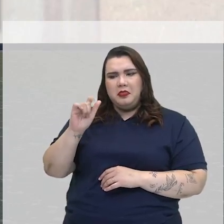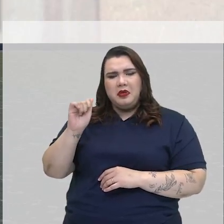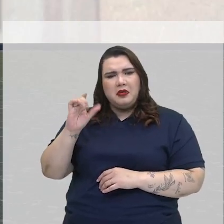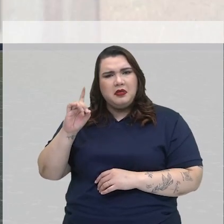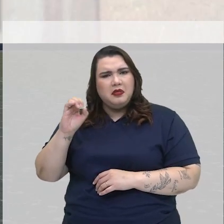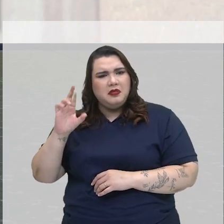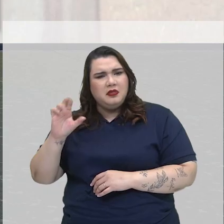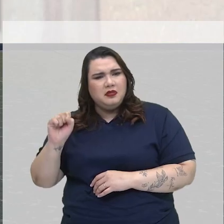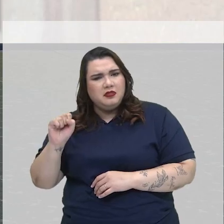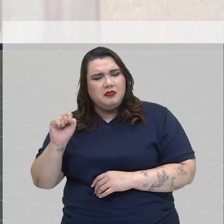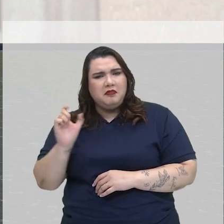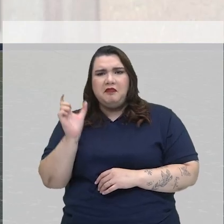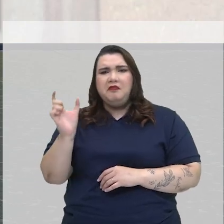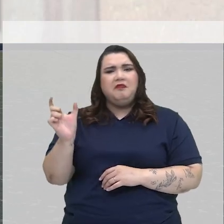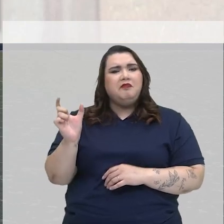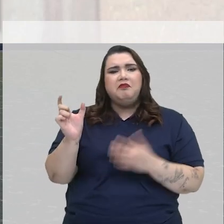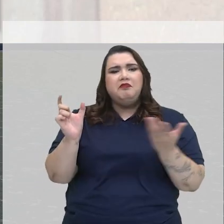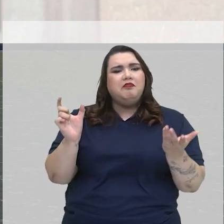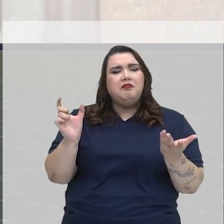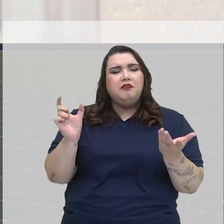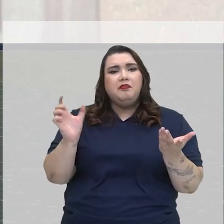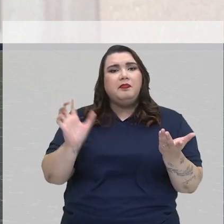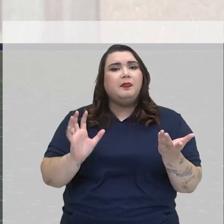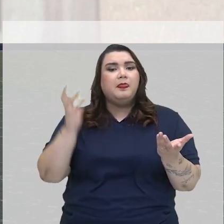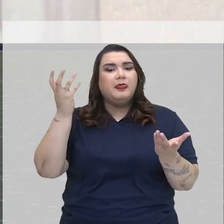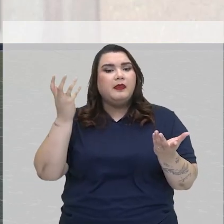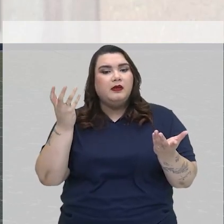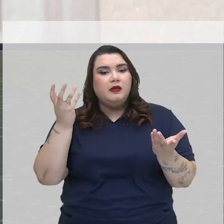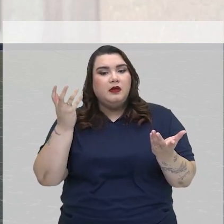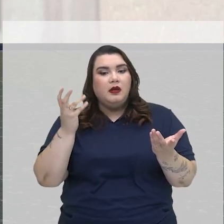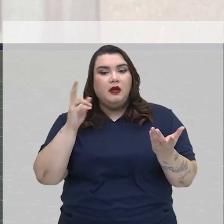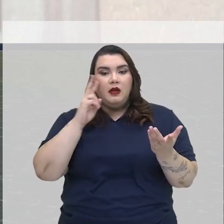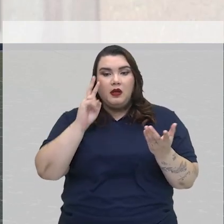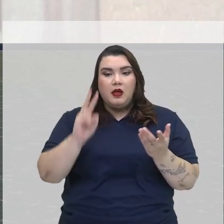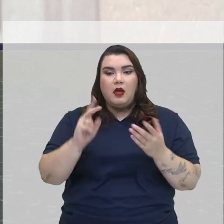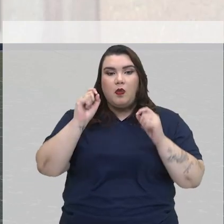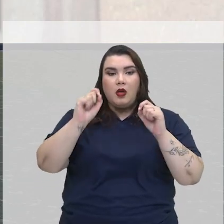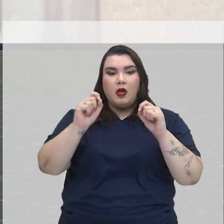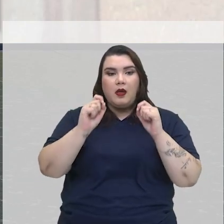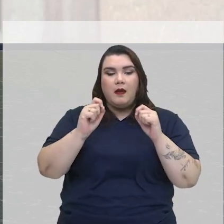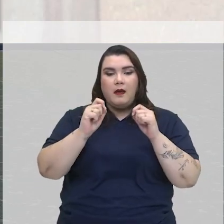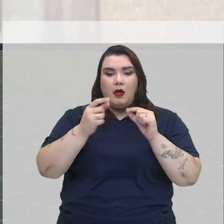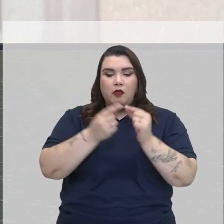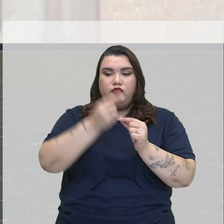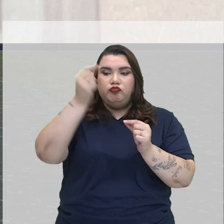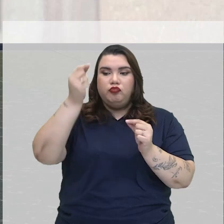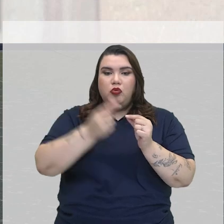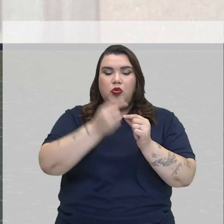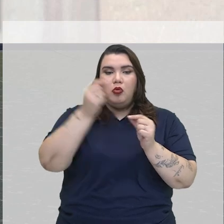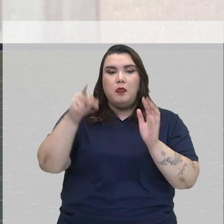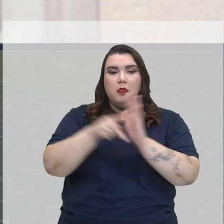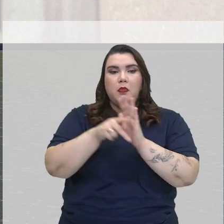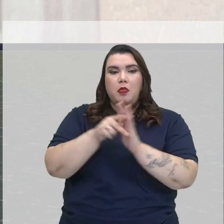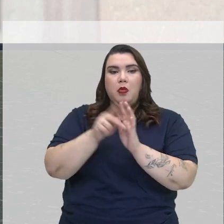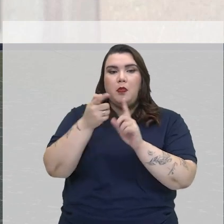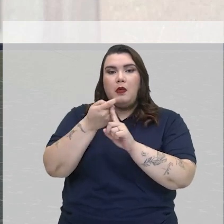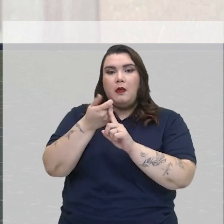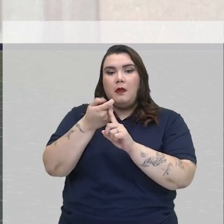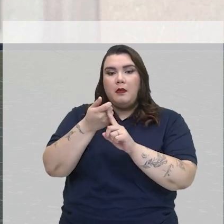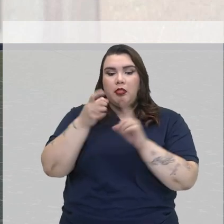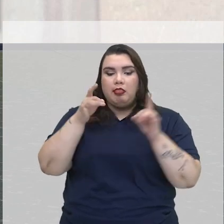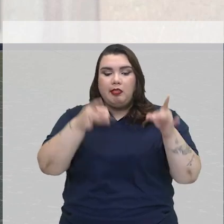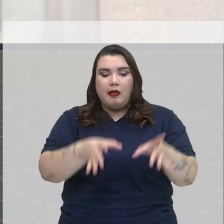mas professora, é a respigadora mesmo? É a respigadora. Por quê? O que acontecia? Eram espigas de milho que elas